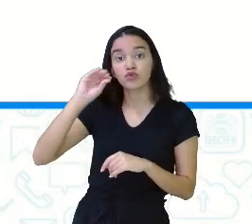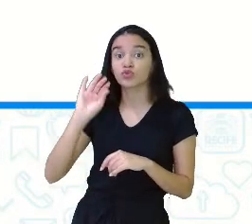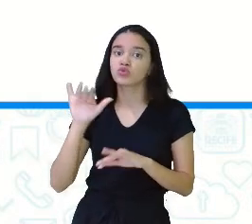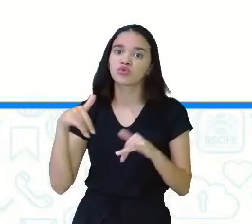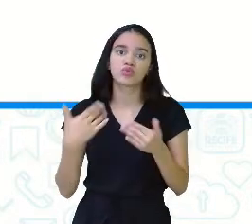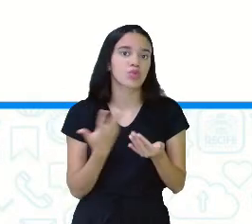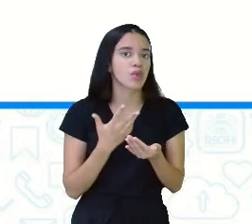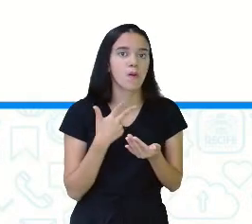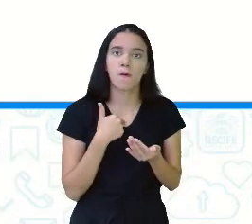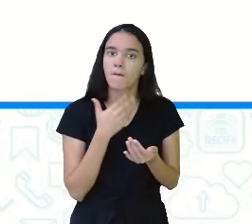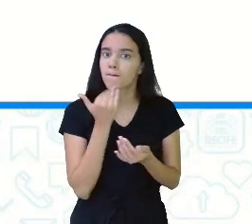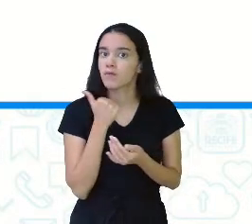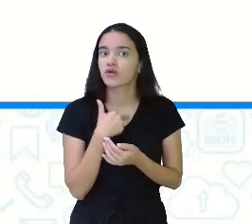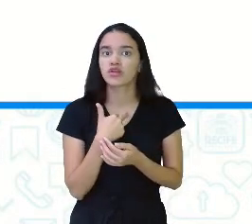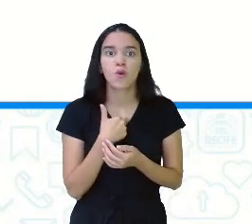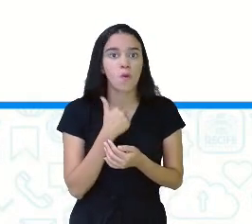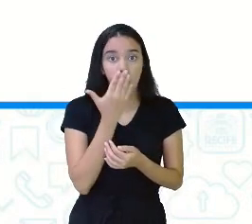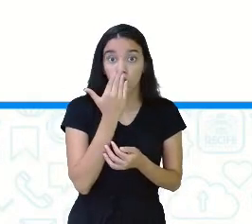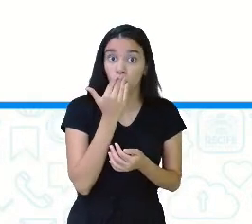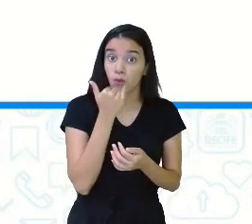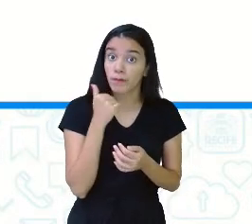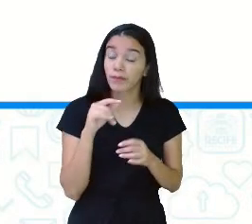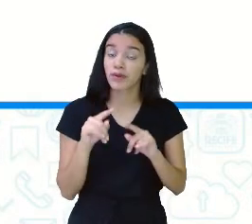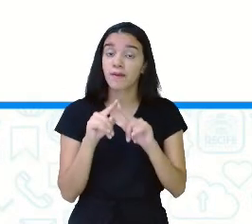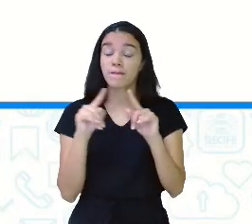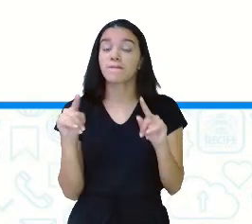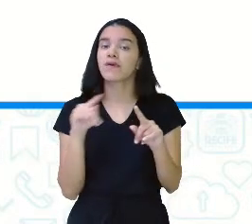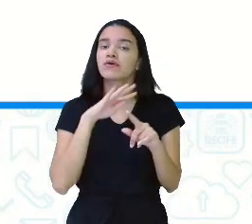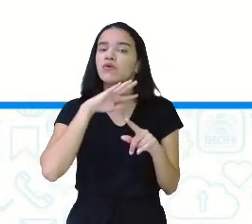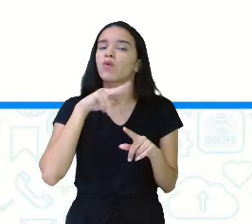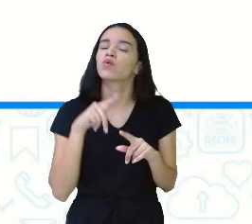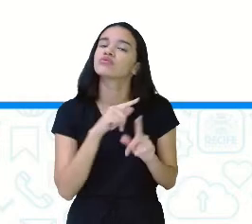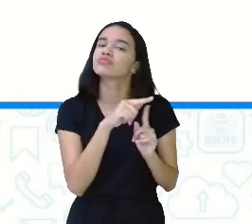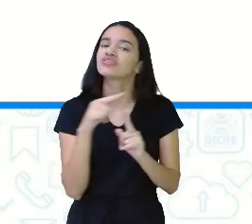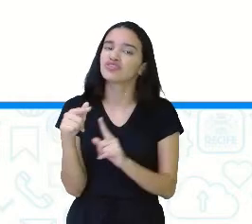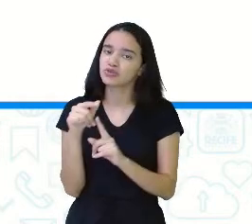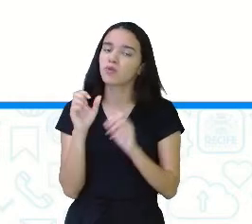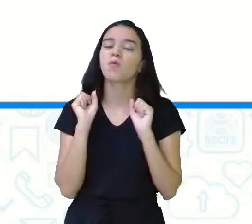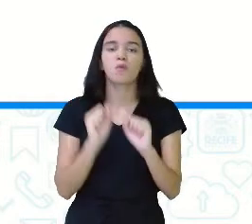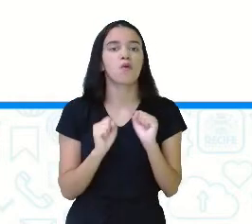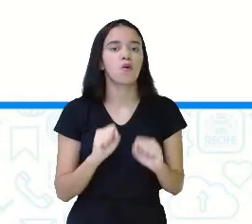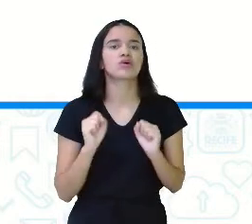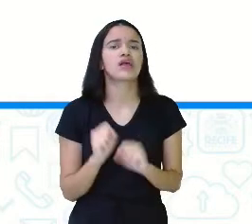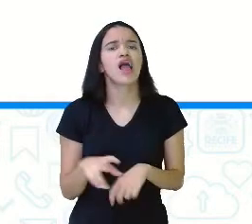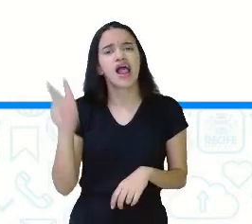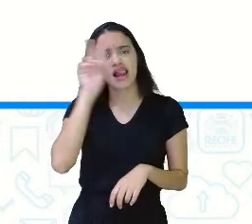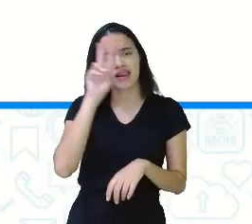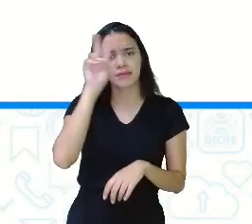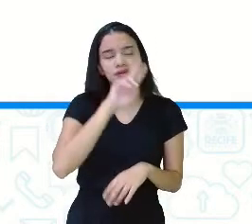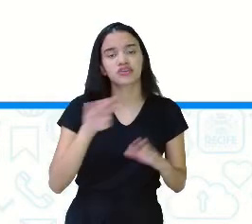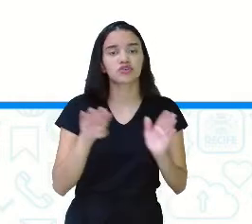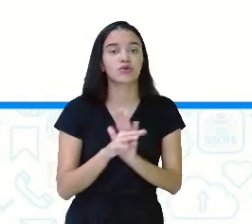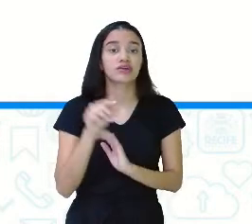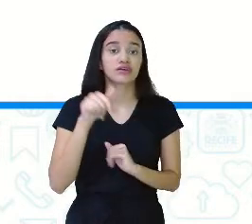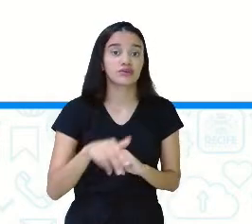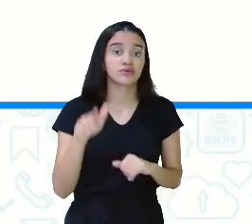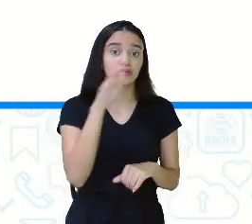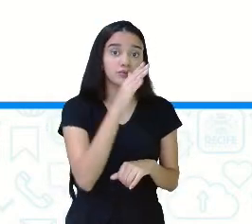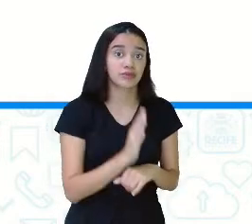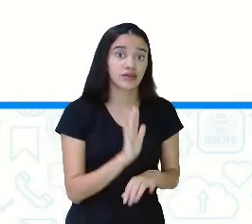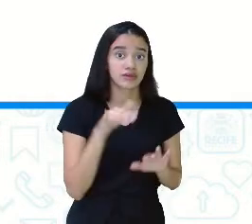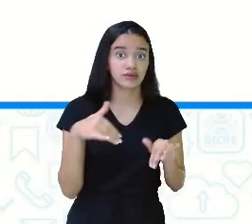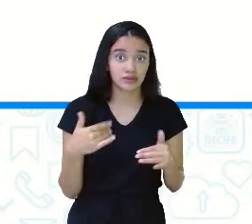pode servir de alimento, mas algumas outras espécies podem. Lembram que ele veio para aqui, para o Brasil, para substituir